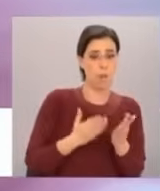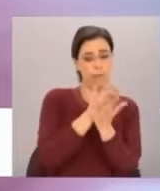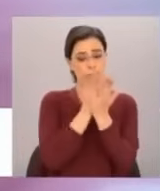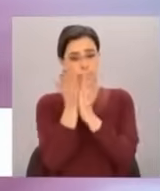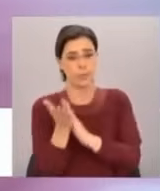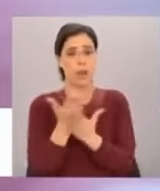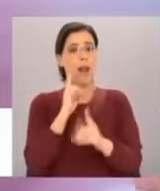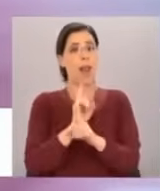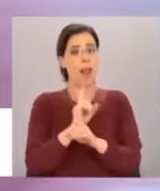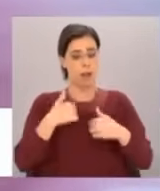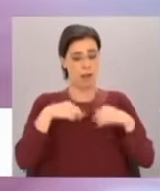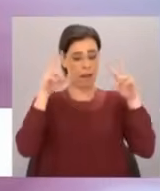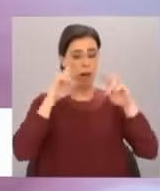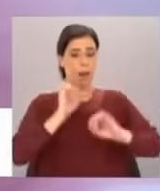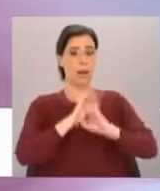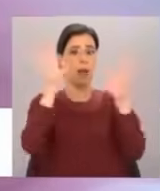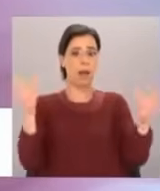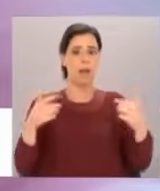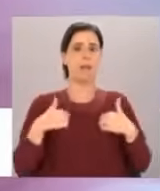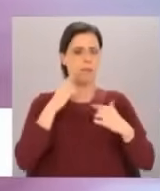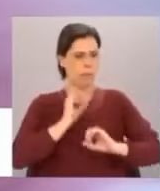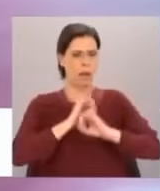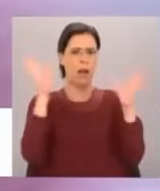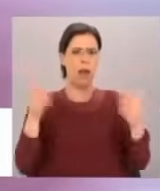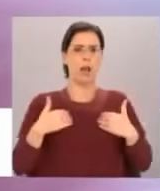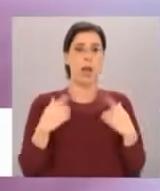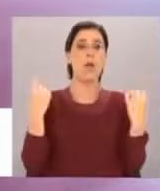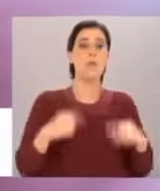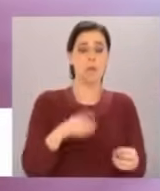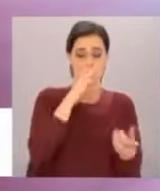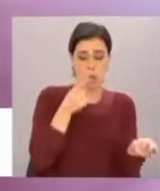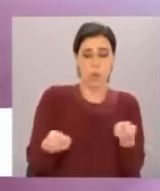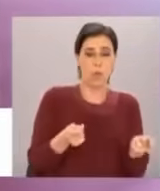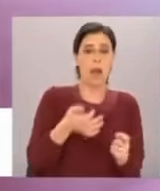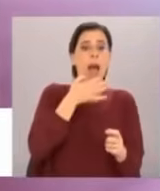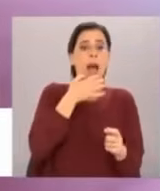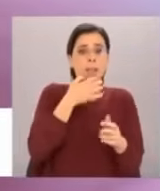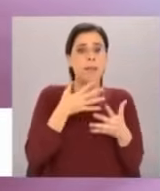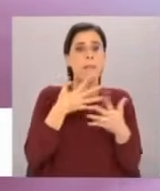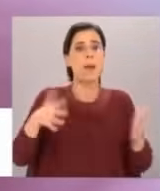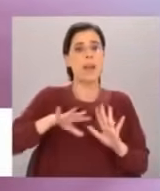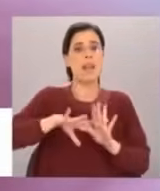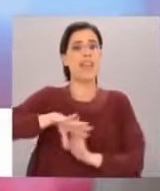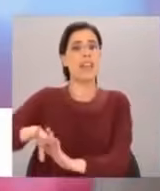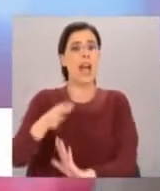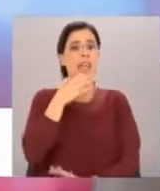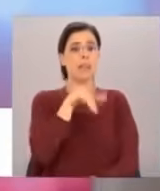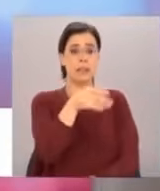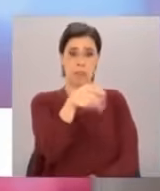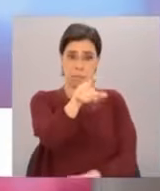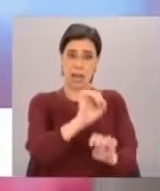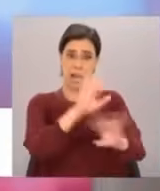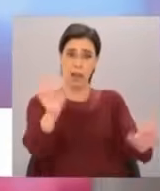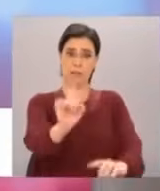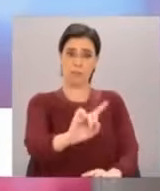filhos dos atores econômicos que tinham mas em matéria de Florença nós temos fiz o carro nós apenas morreremos uma maioria de direita o pano não tem sido